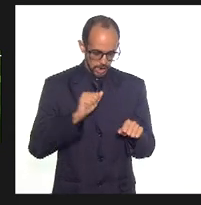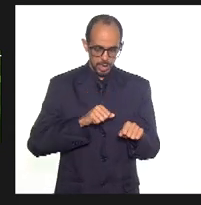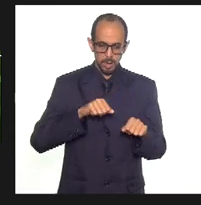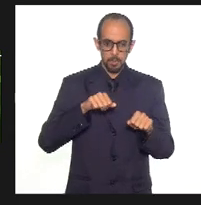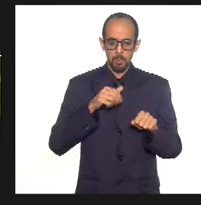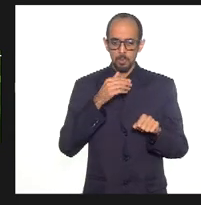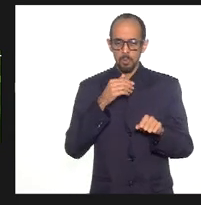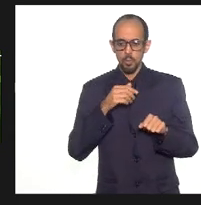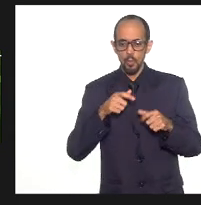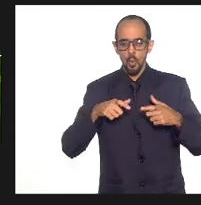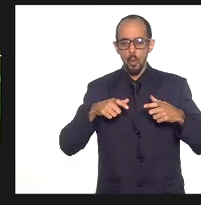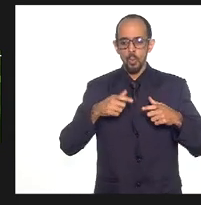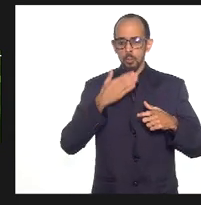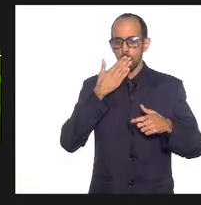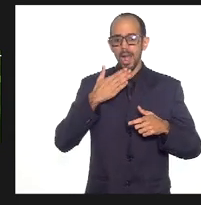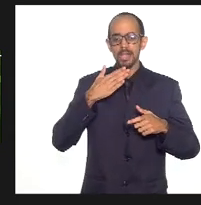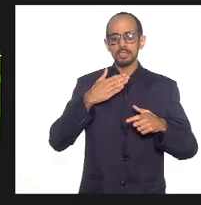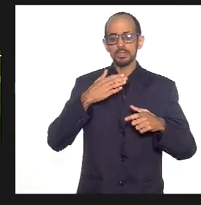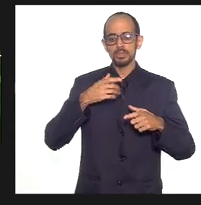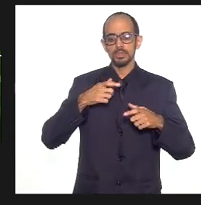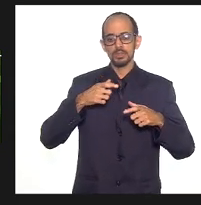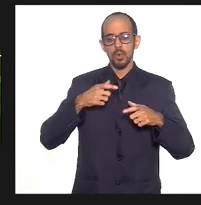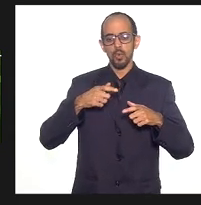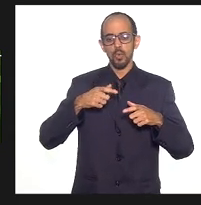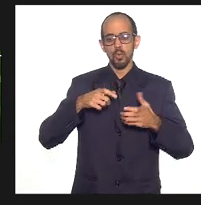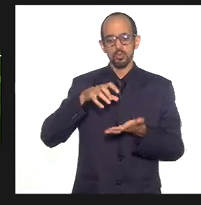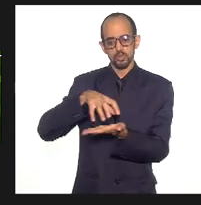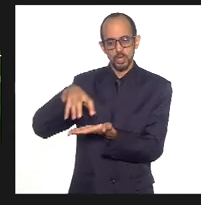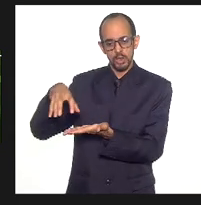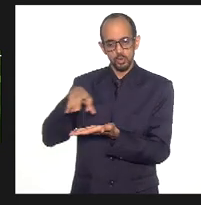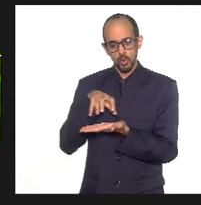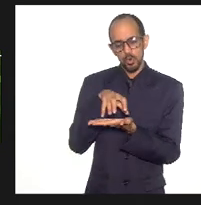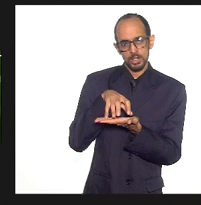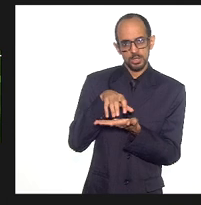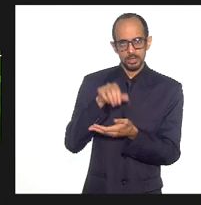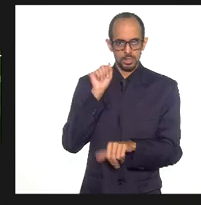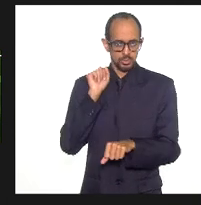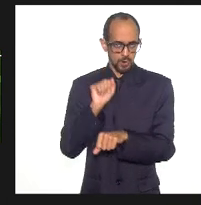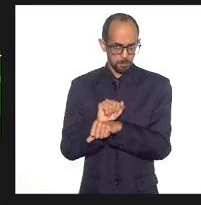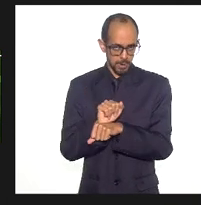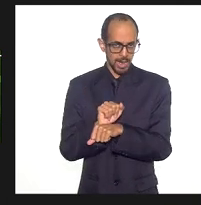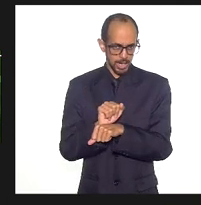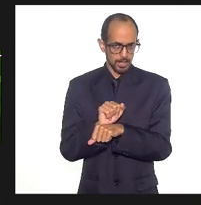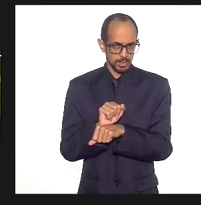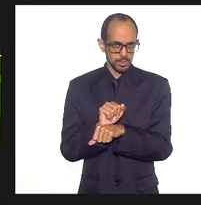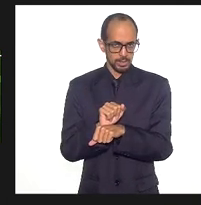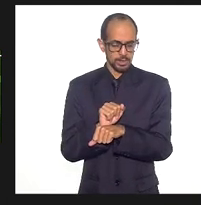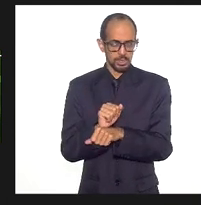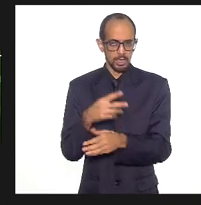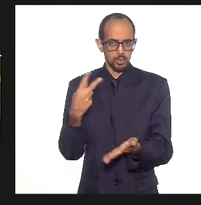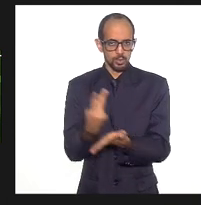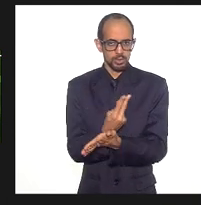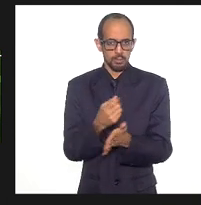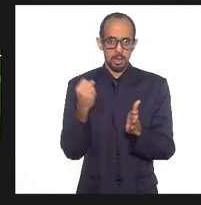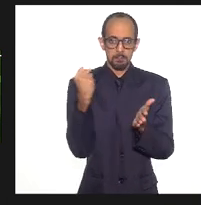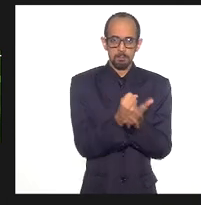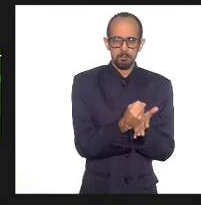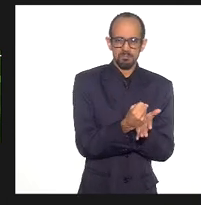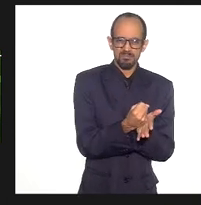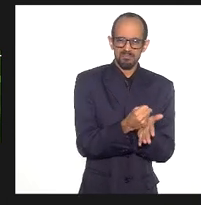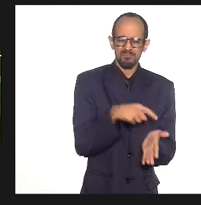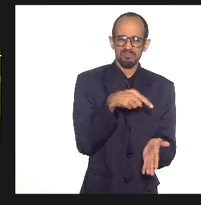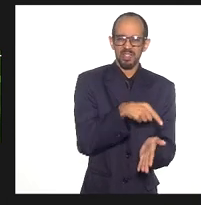as unidades de produção que tiveram paradas programadas e que impactaram no volume de